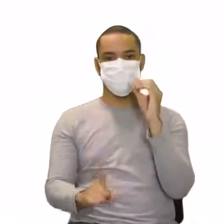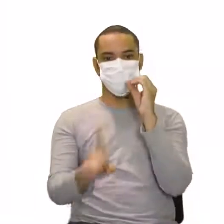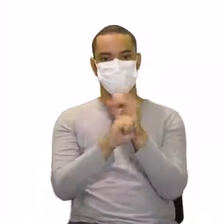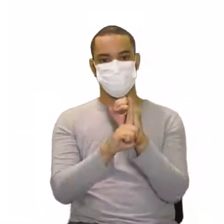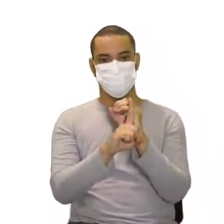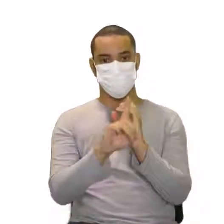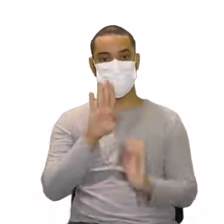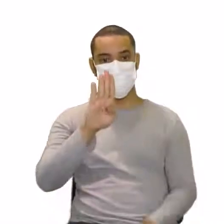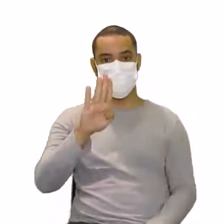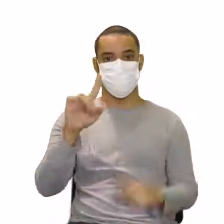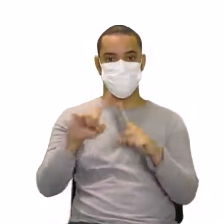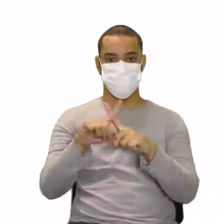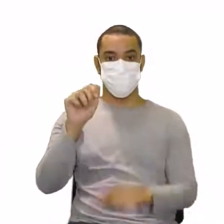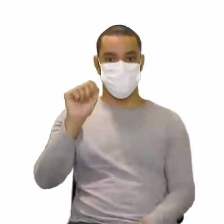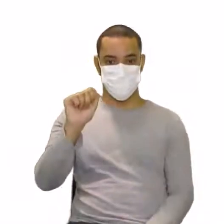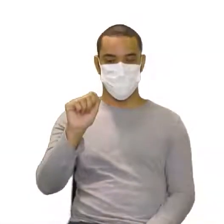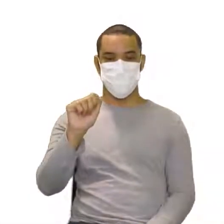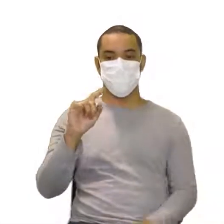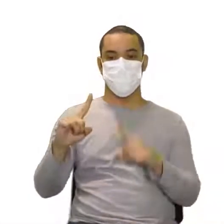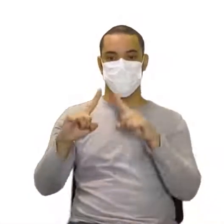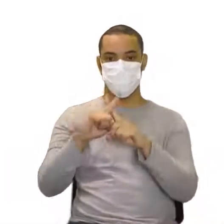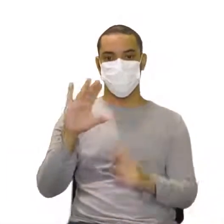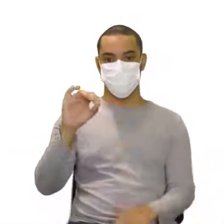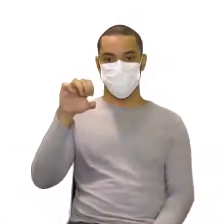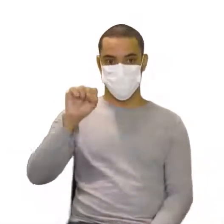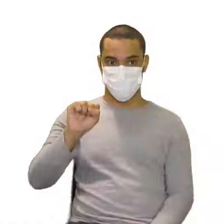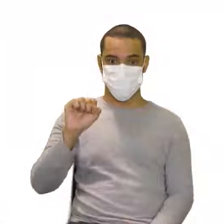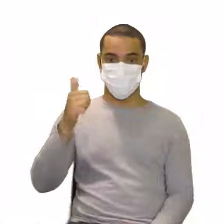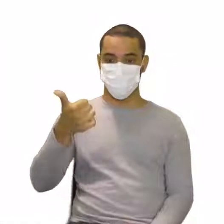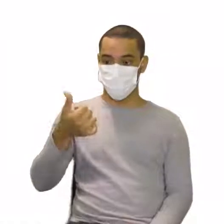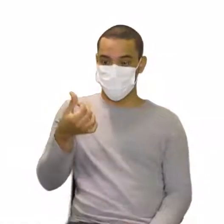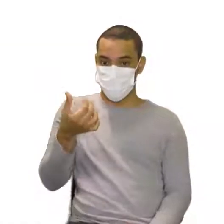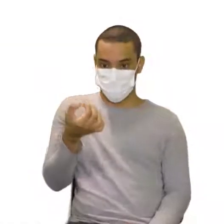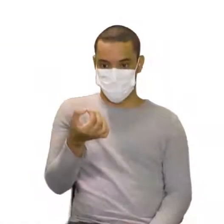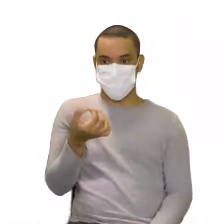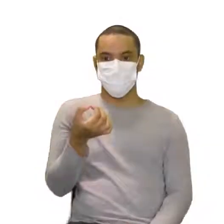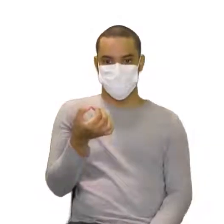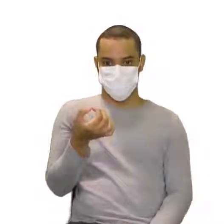B, área, cosseno de 60.